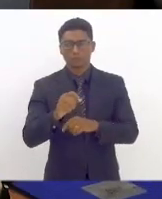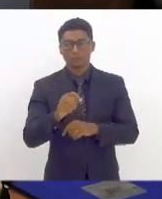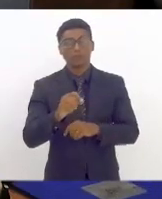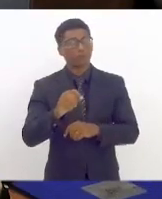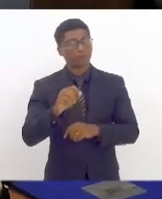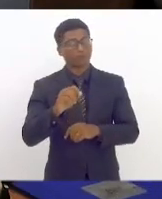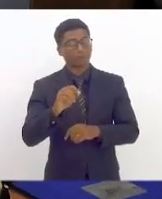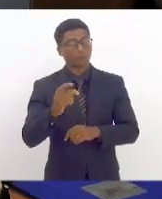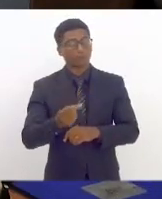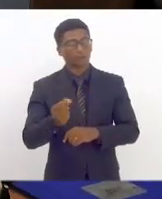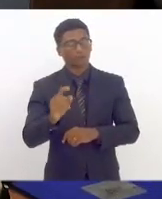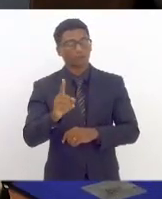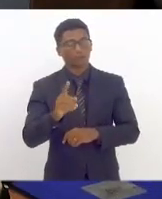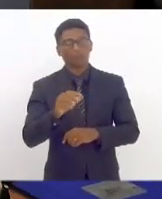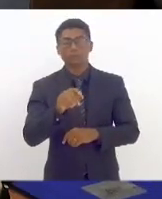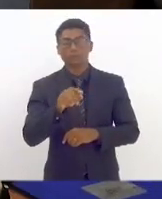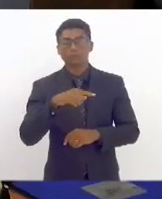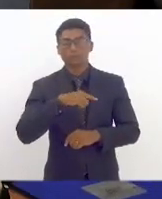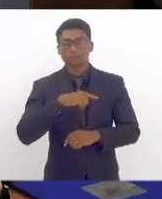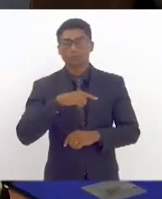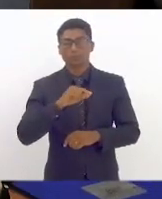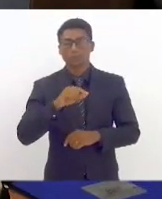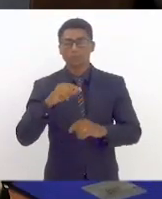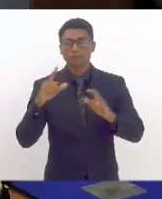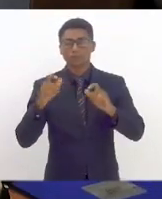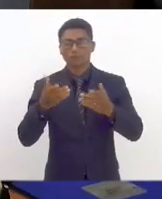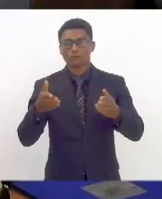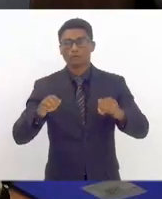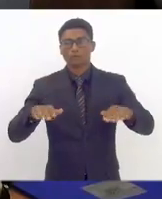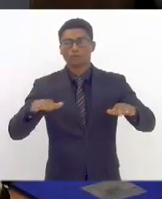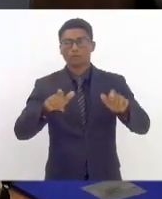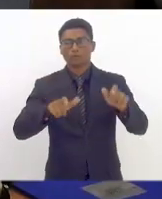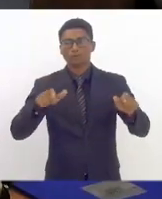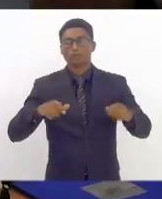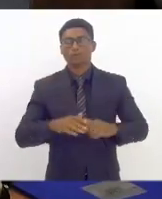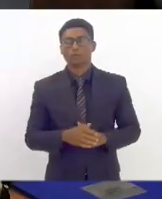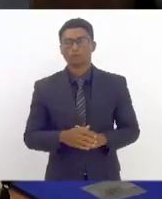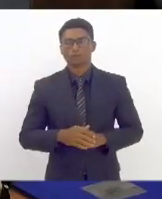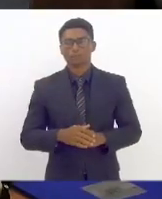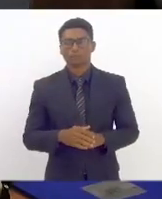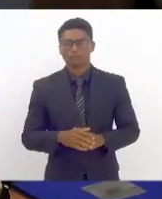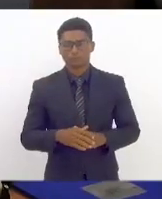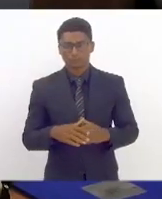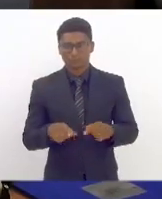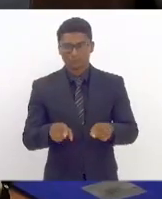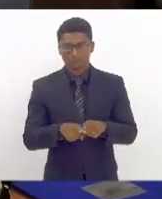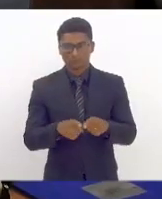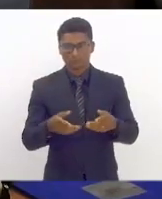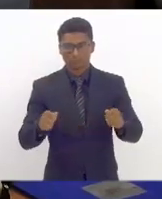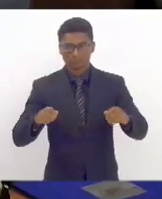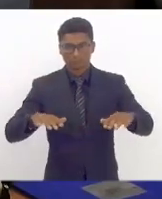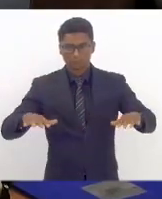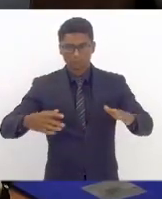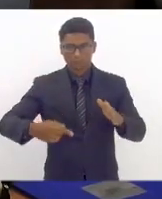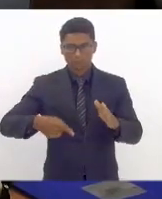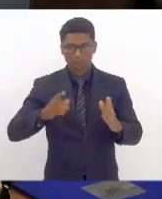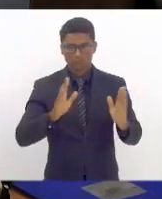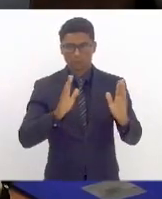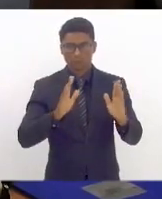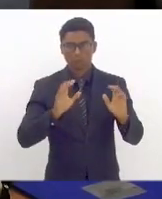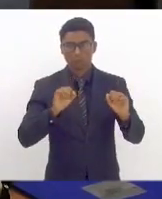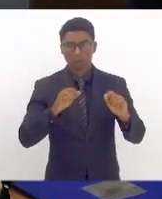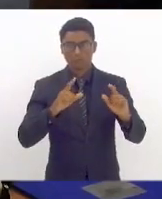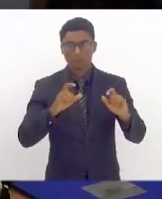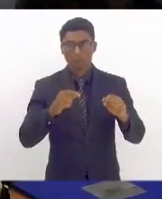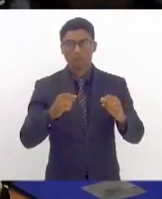fazer uma foto aqui com todos os homenageados e depois todo mundo que compôs o primeiro bloco poderá tirar